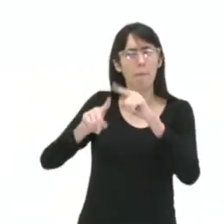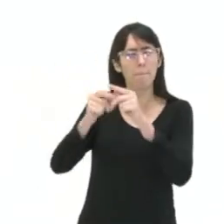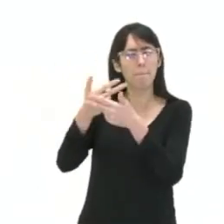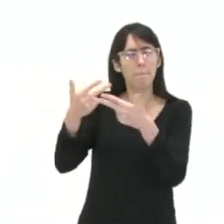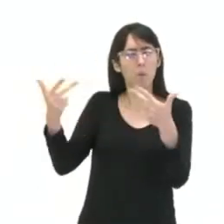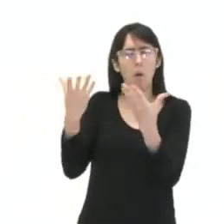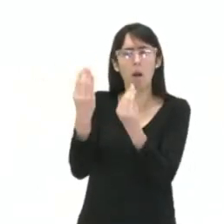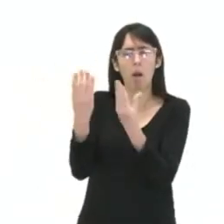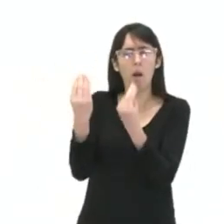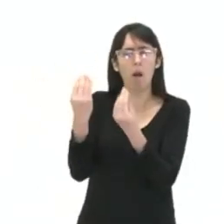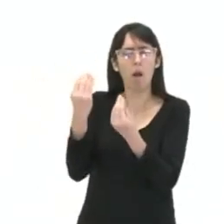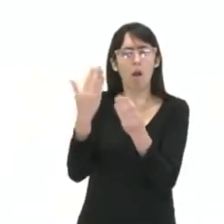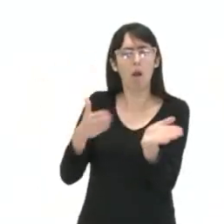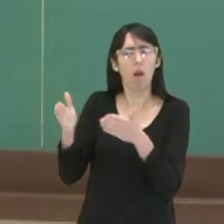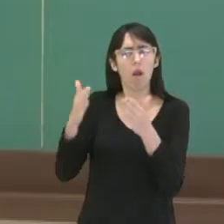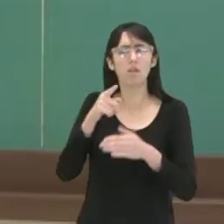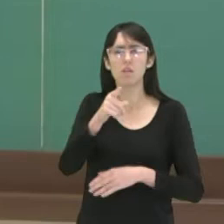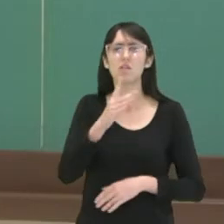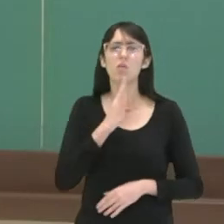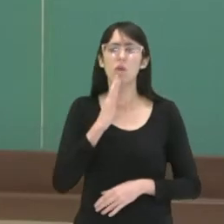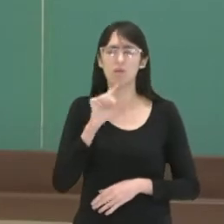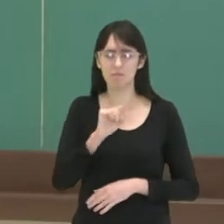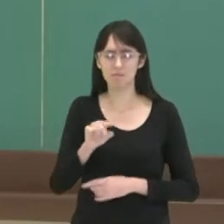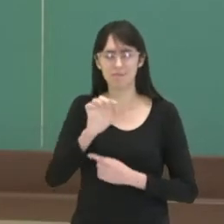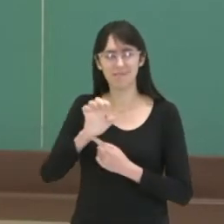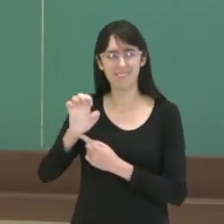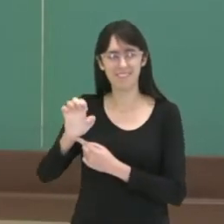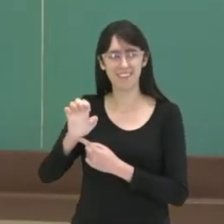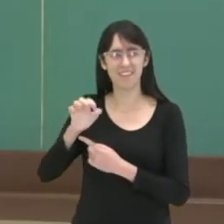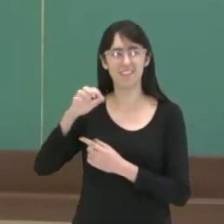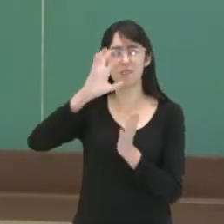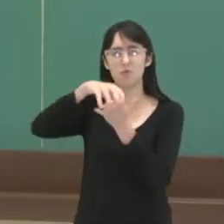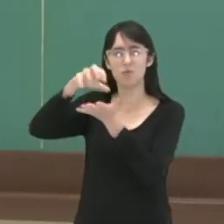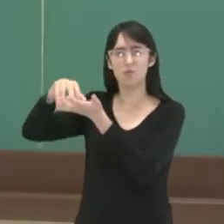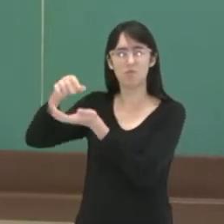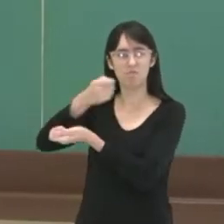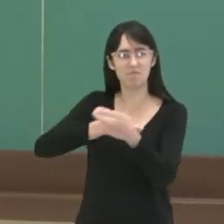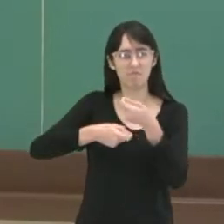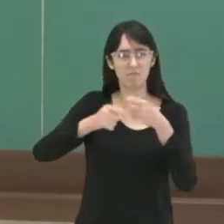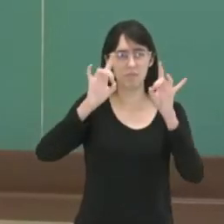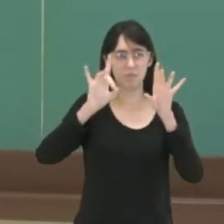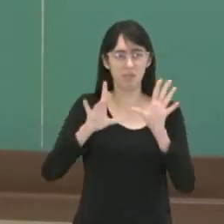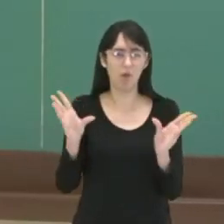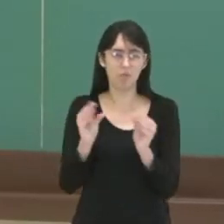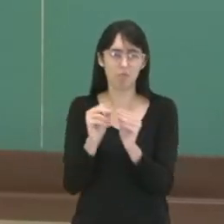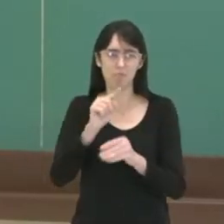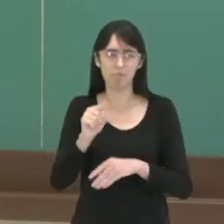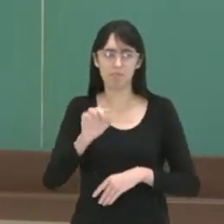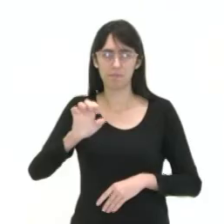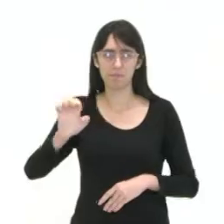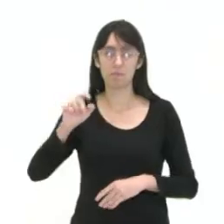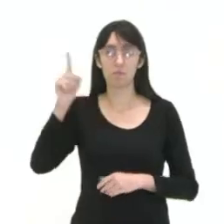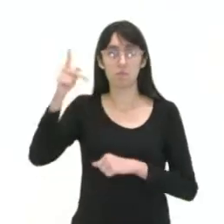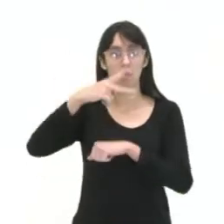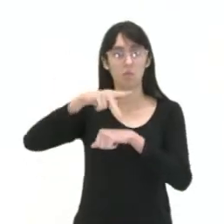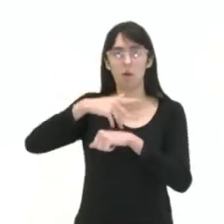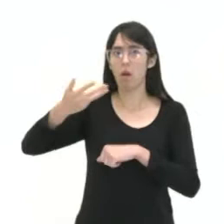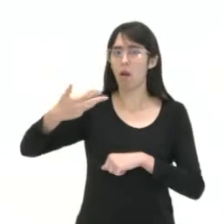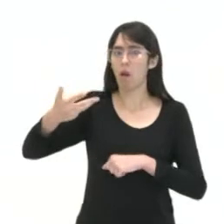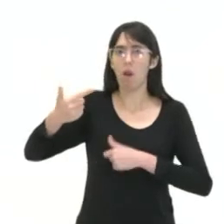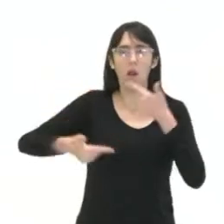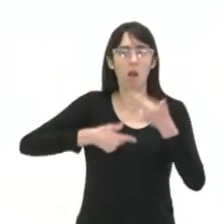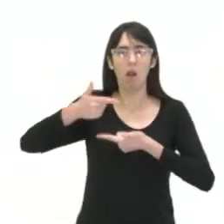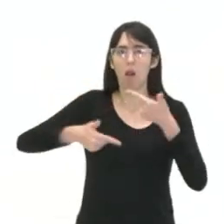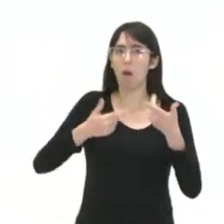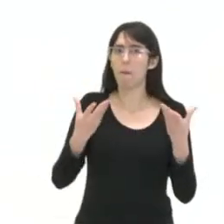já ouviu falar nas zonas econômicas especiais? O país consegue produzir em larga escala. Existem